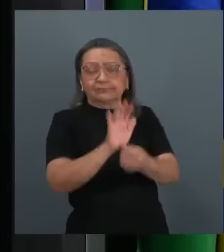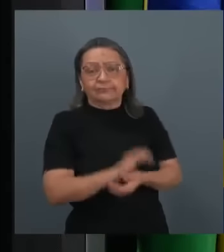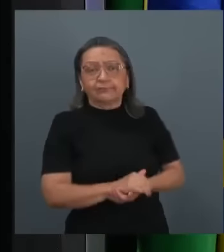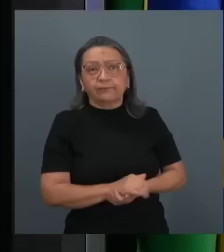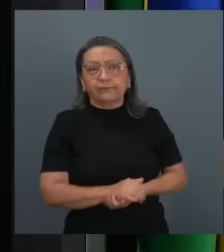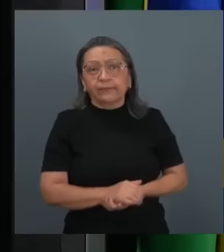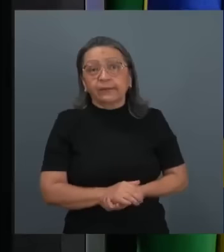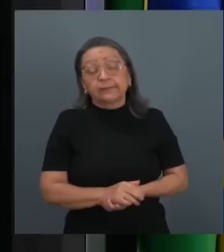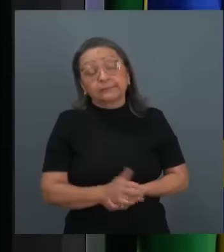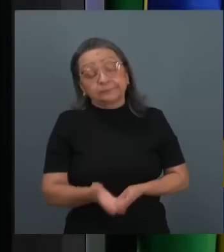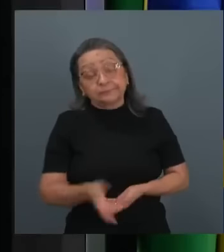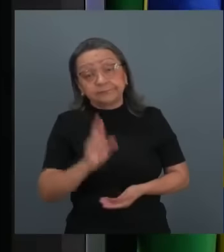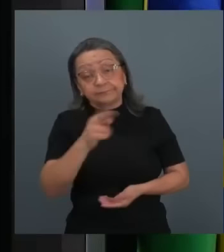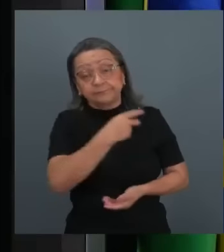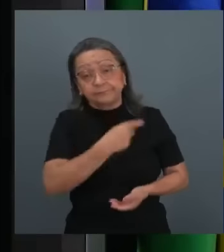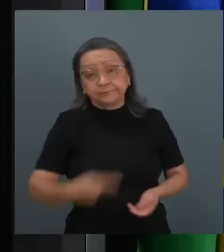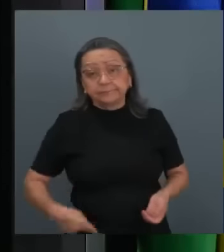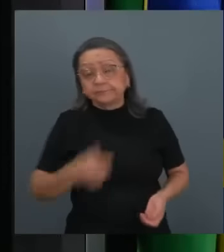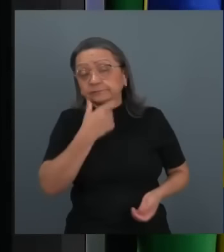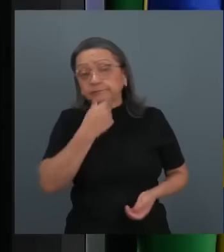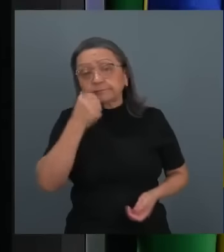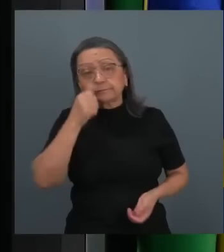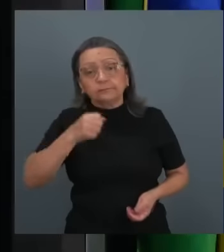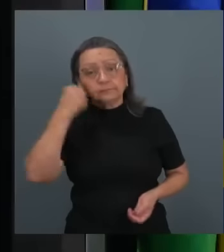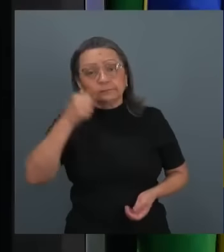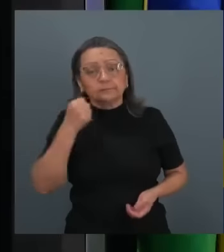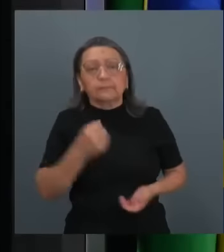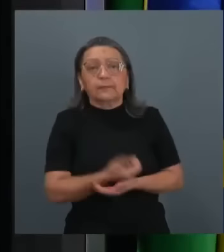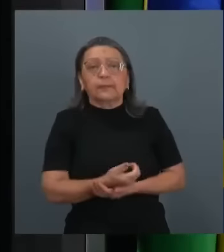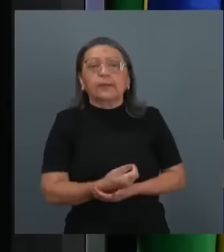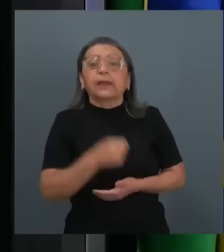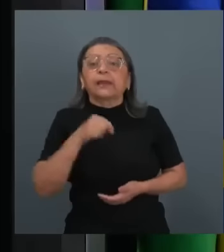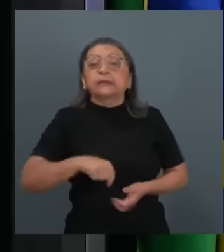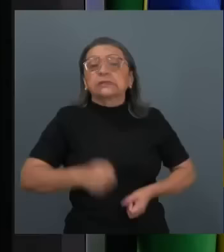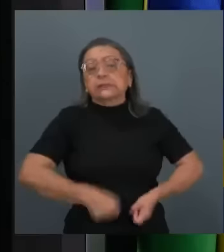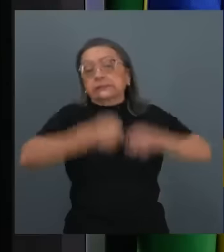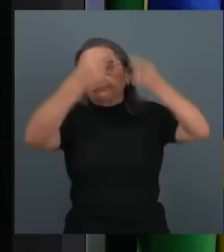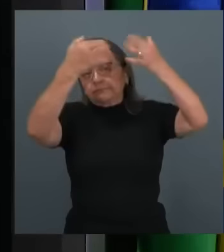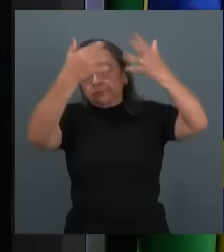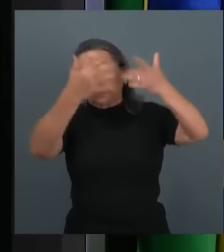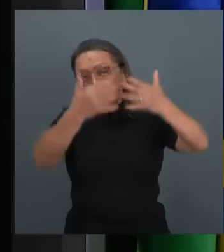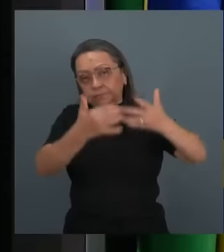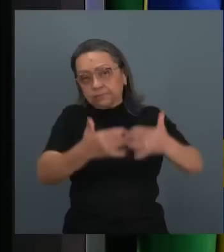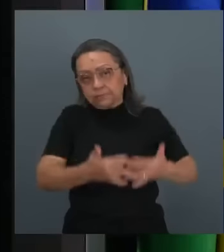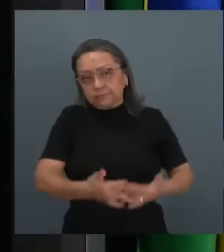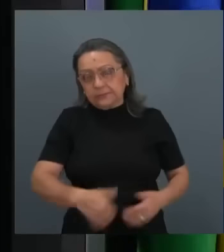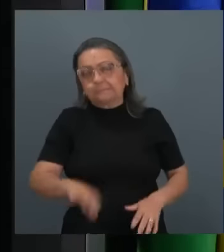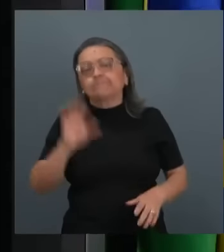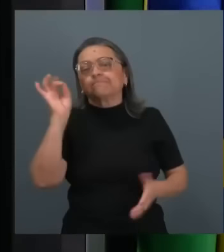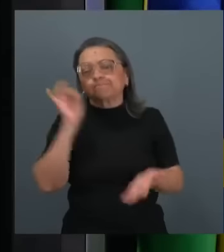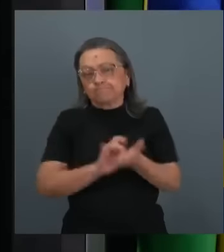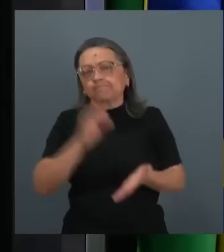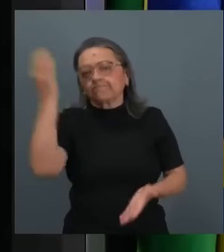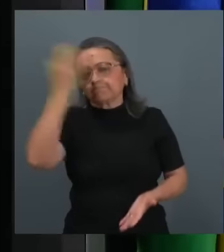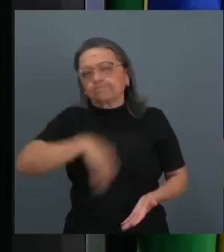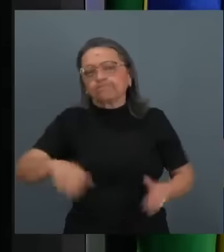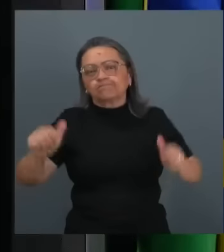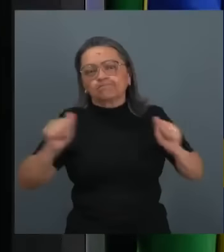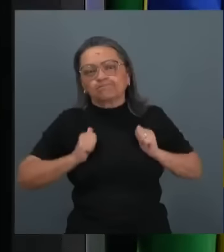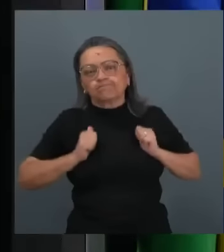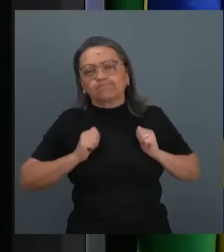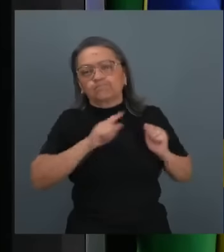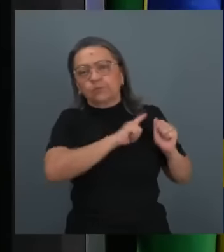Senhor presidente, senhoras senadoras, senhores senadores, essa é mais uma demonstração inequívoca da falência do